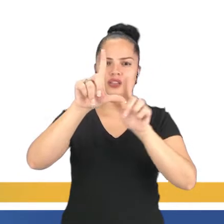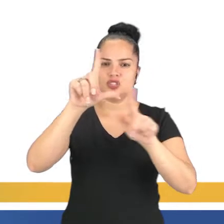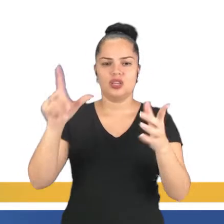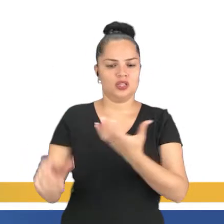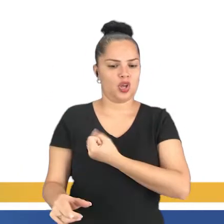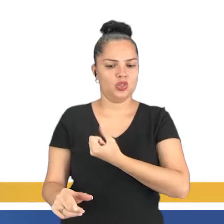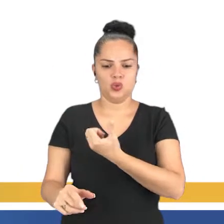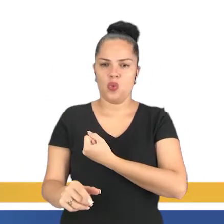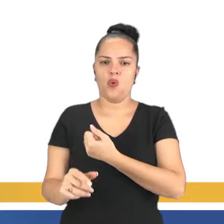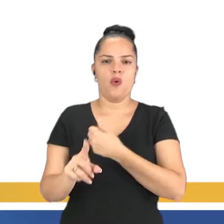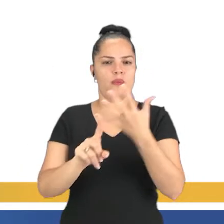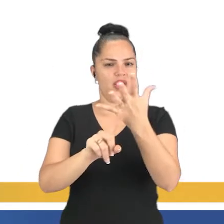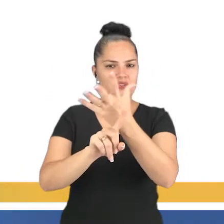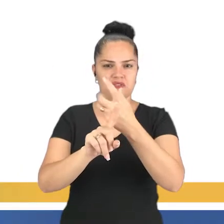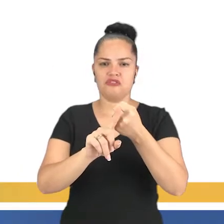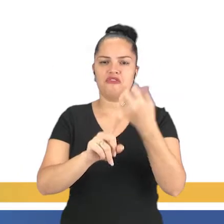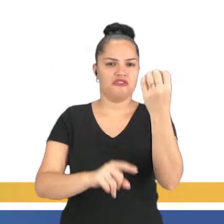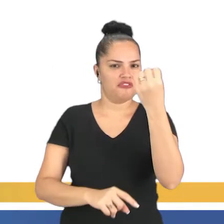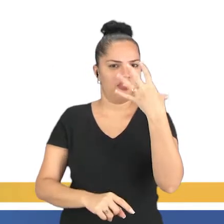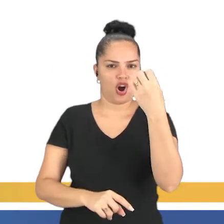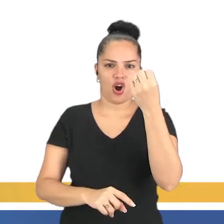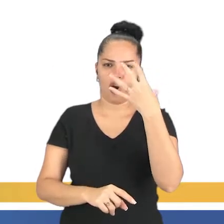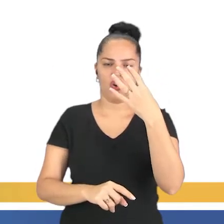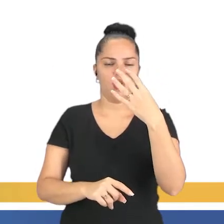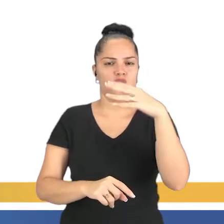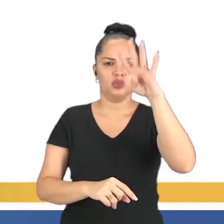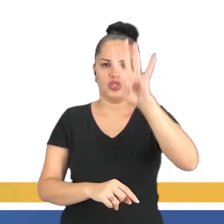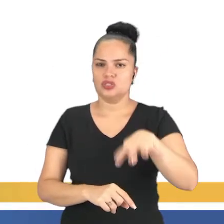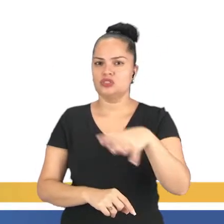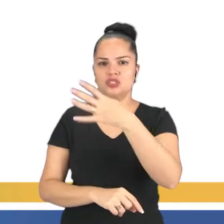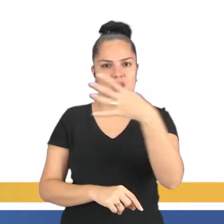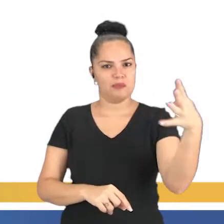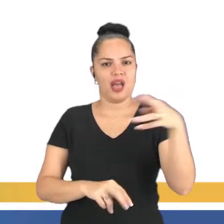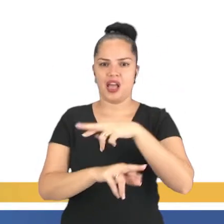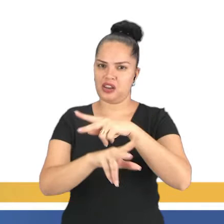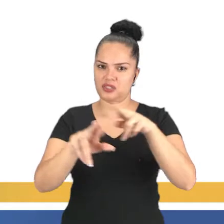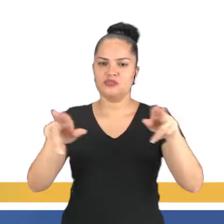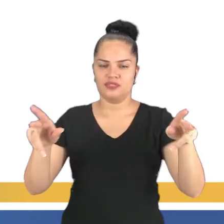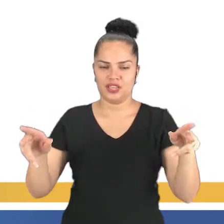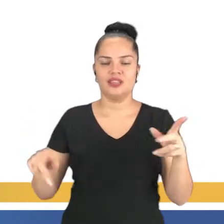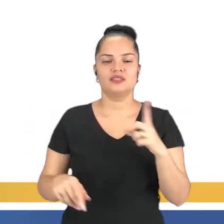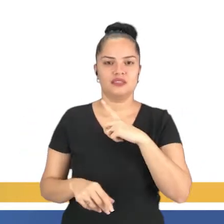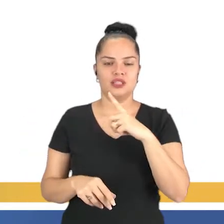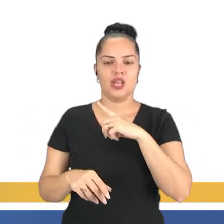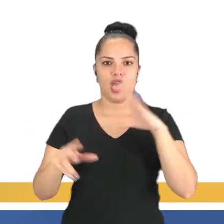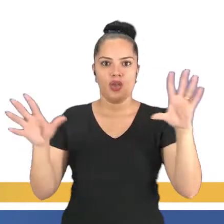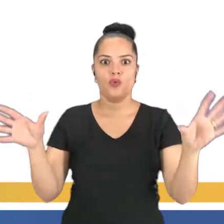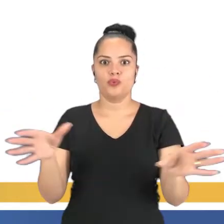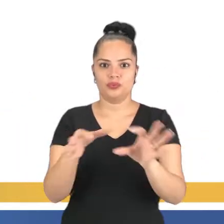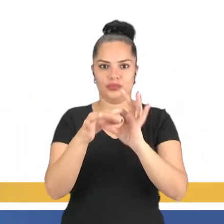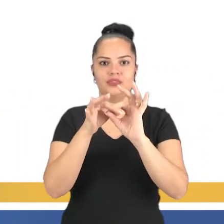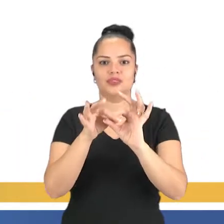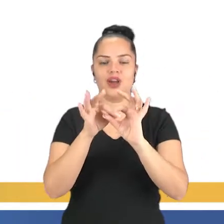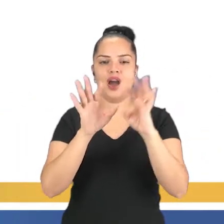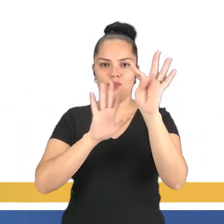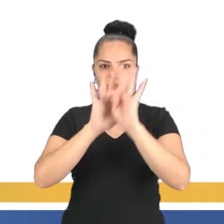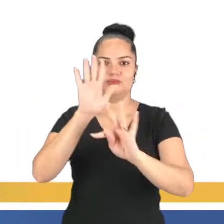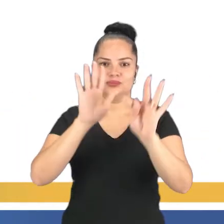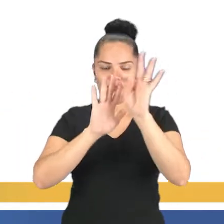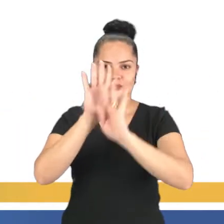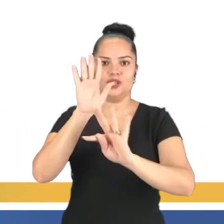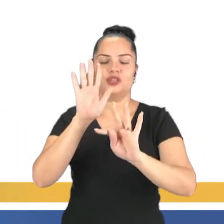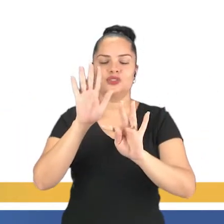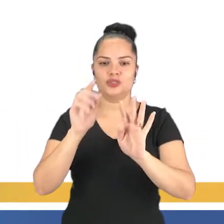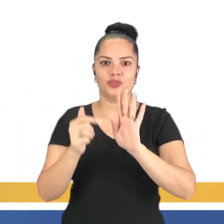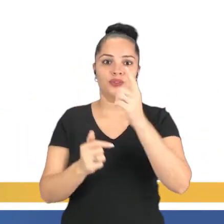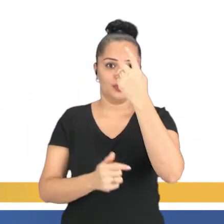ícones, ilustrações, fotografias, fundos e tabelas. Por unir esse texto e imagem aí, o infográfico atua em